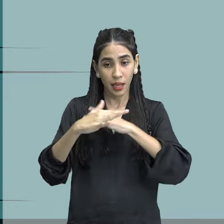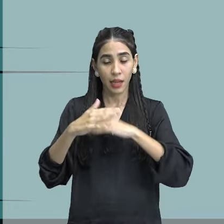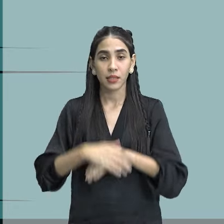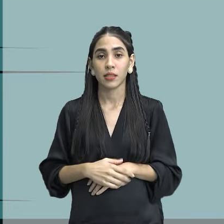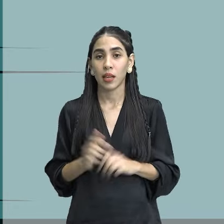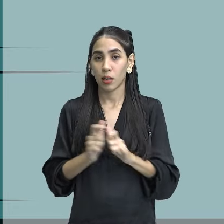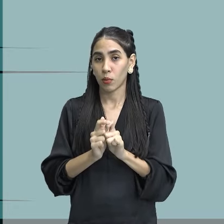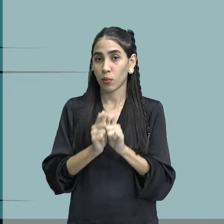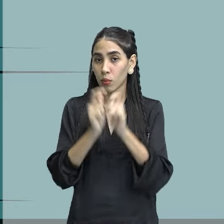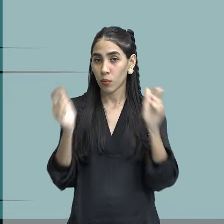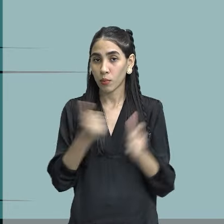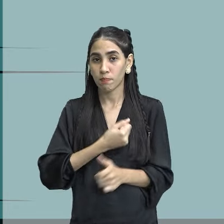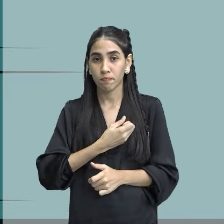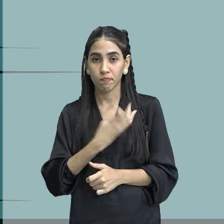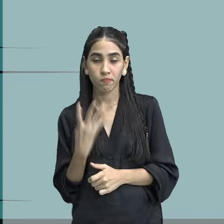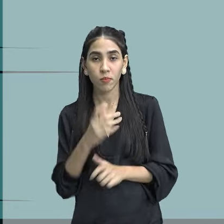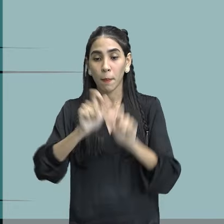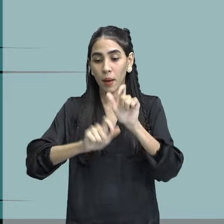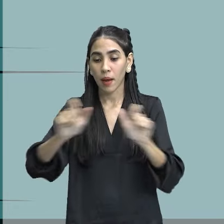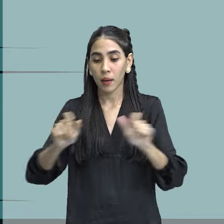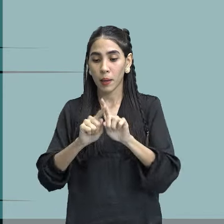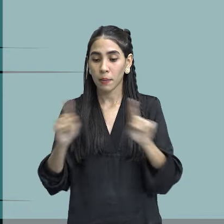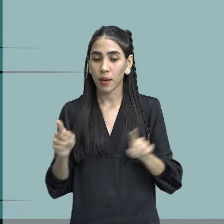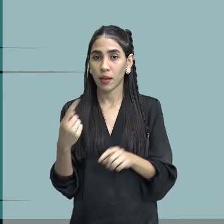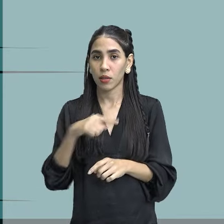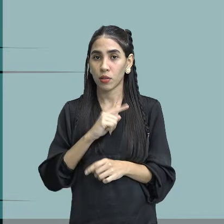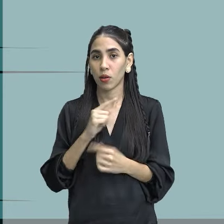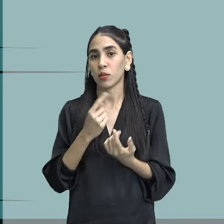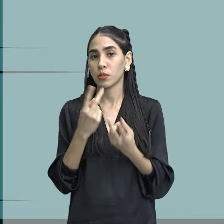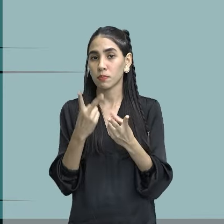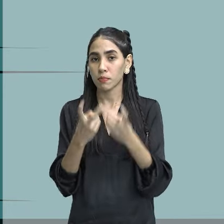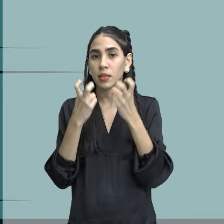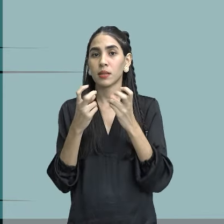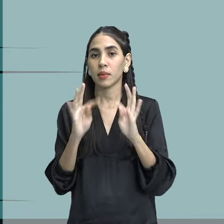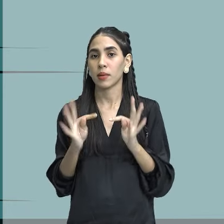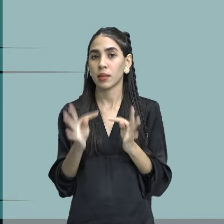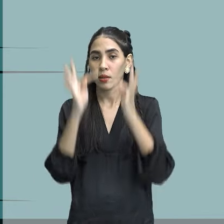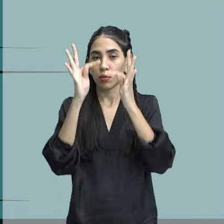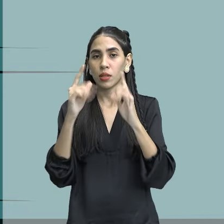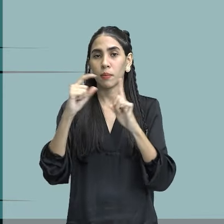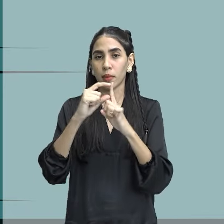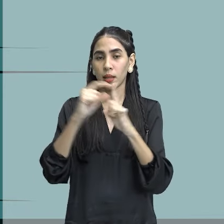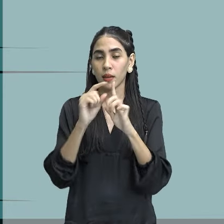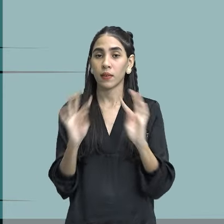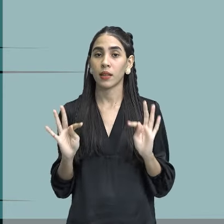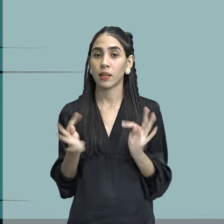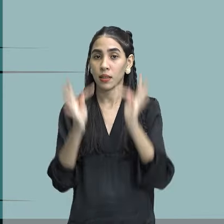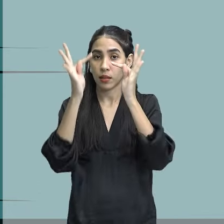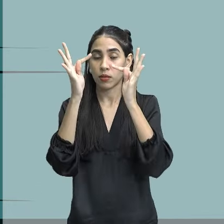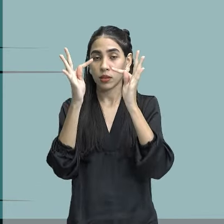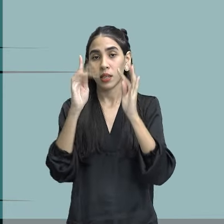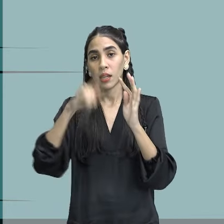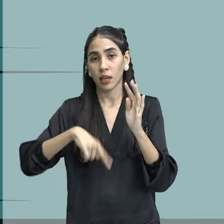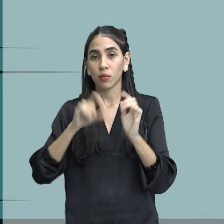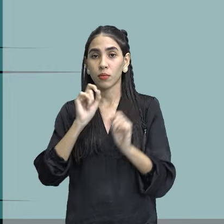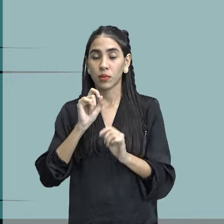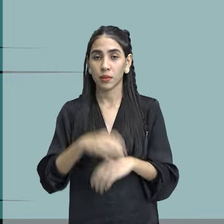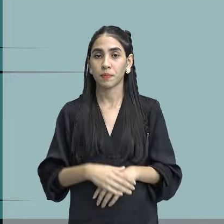de habitantes é bem maior, mas a gente verifica que a tecnologia, o termo, né, tecnologia, é um